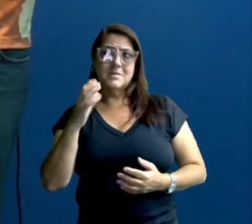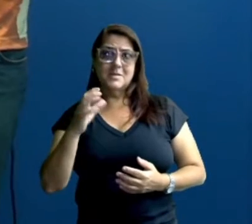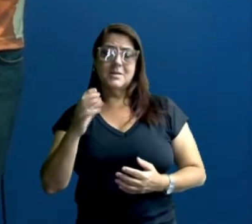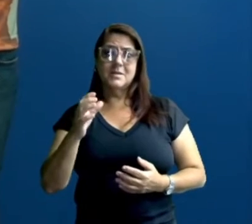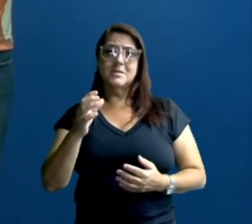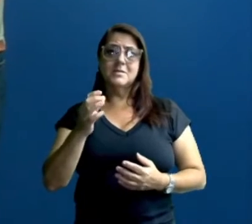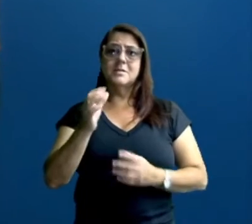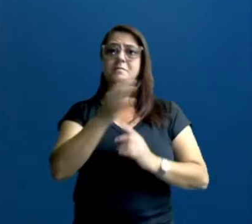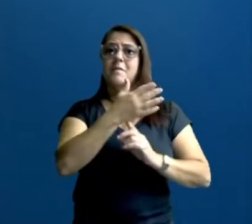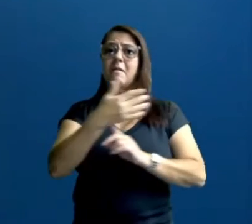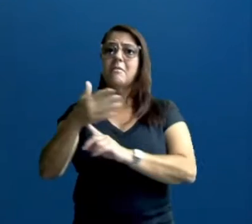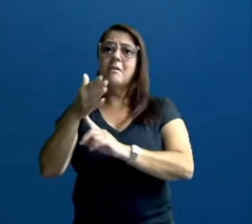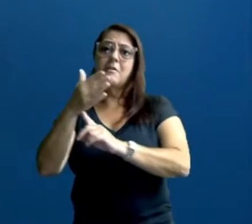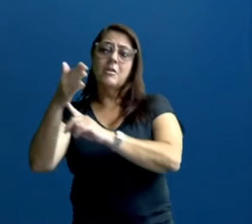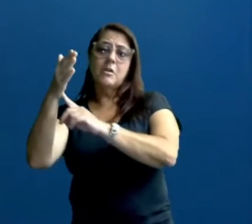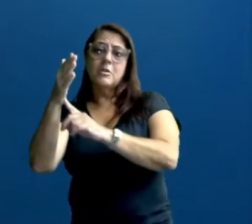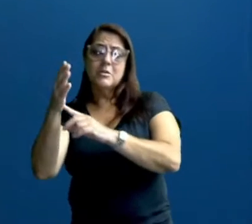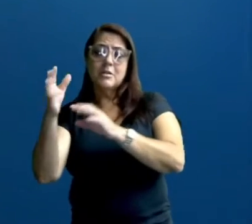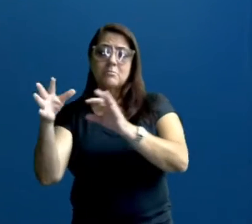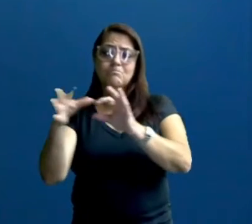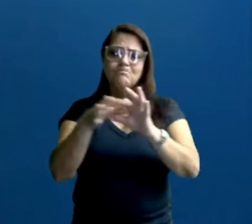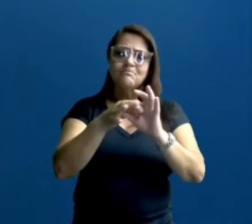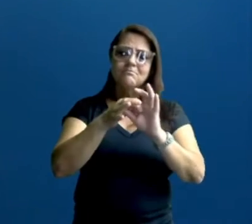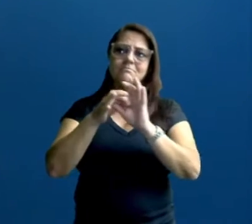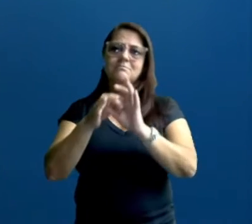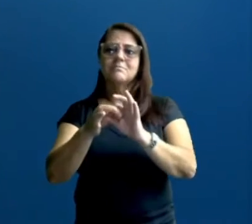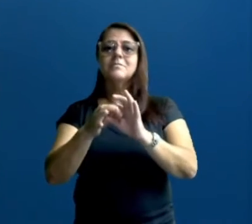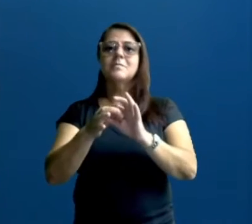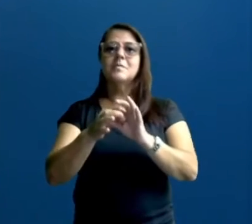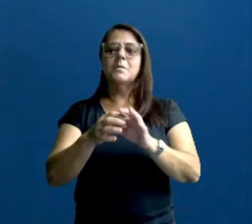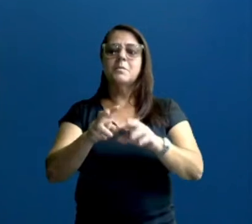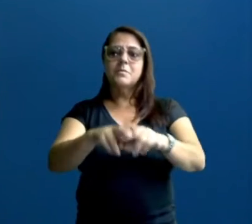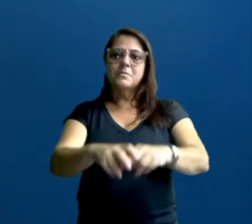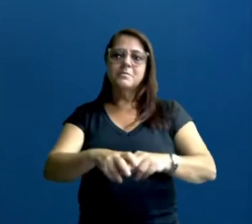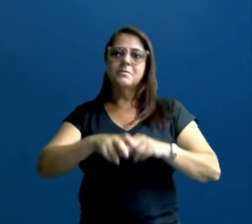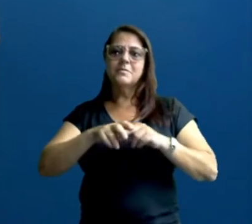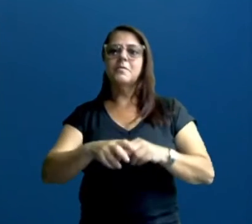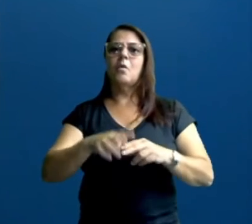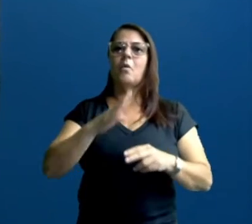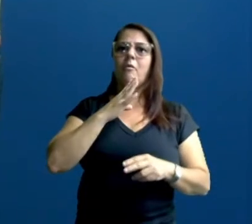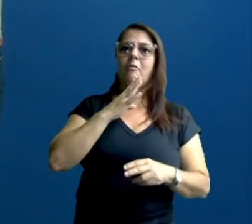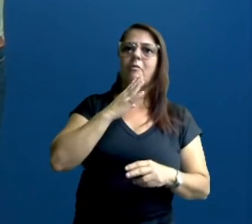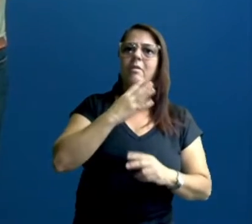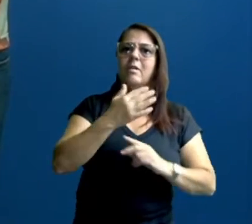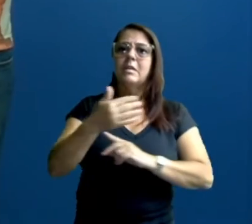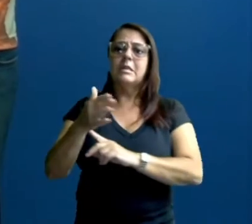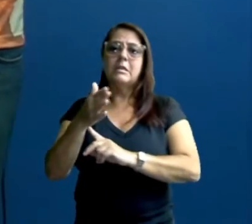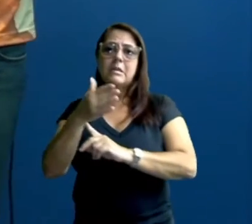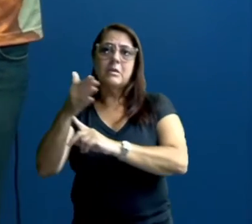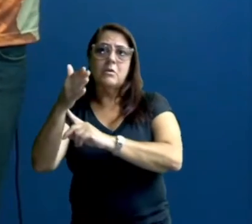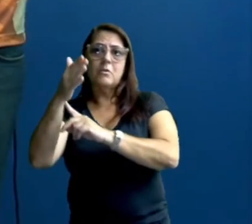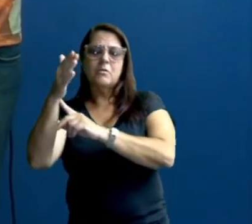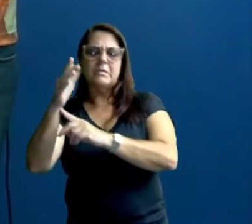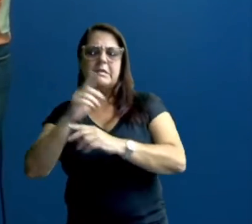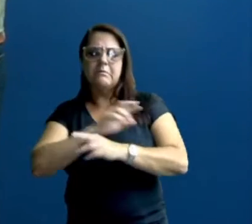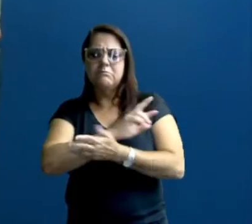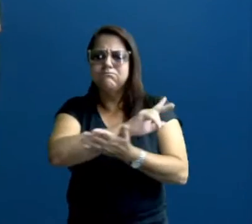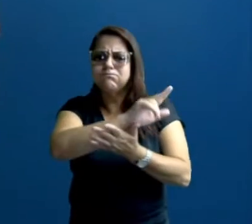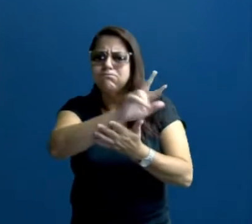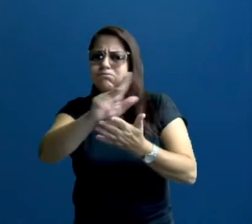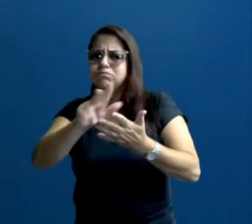e a tecnologia, elas estão associadas e através de conhecimentos biotecnológicos, né, houveram